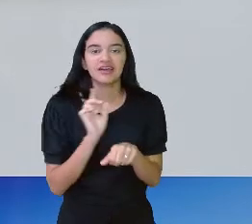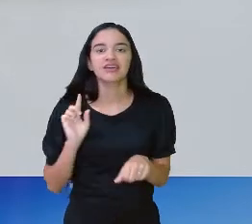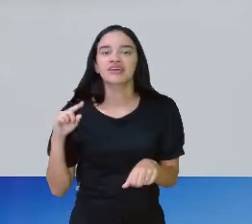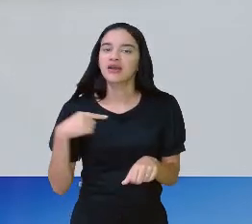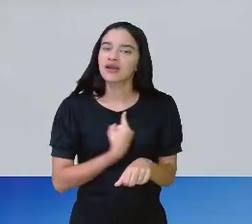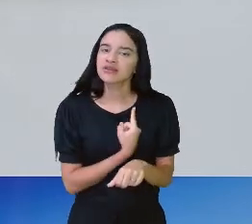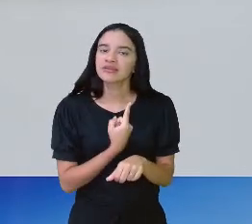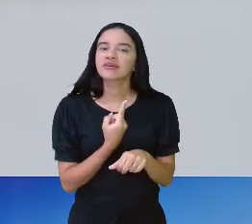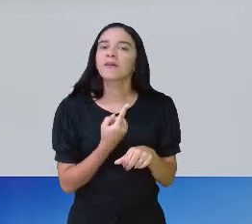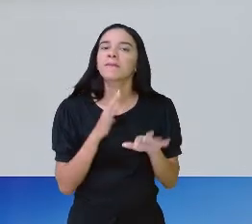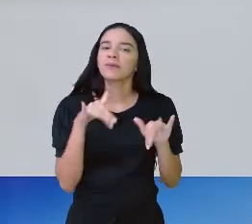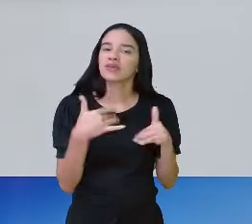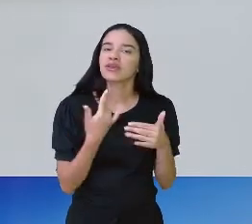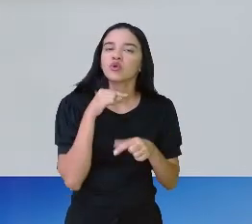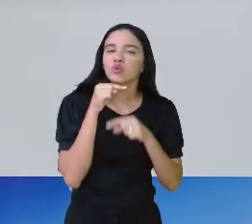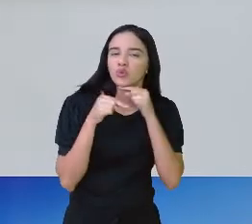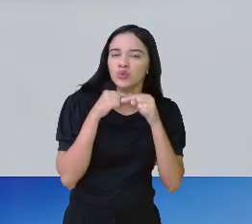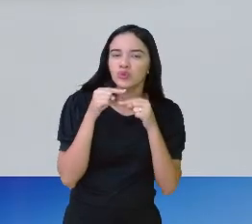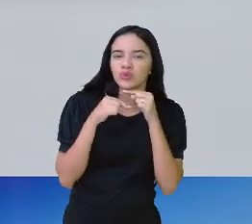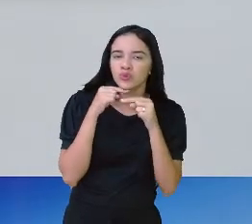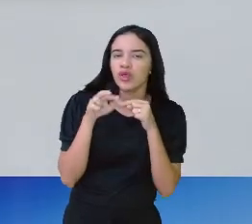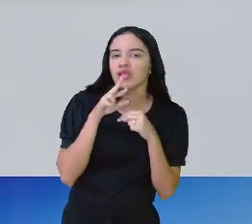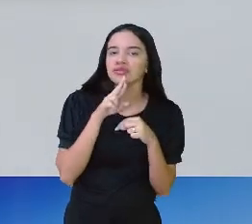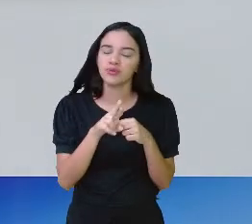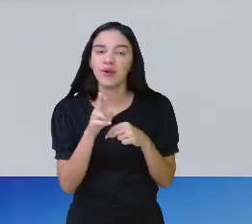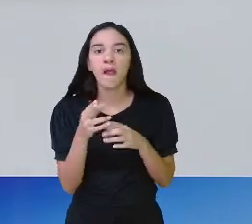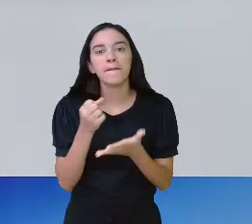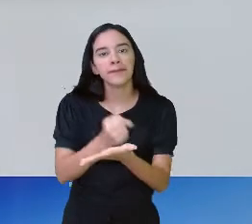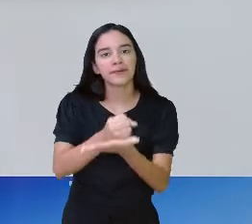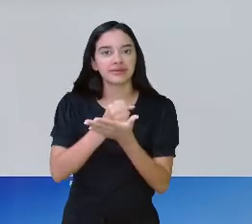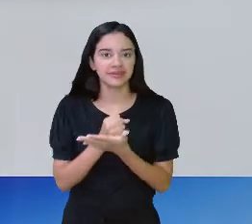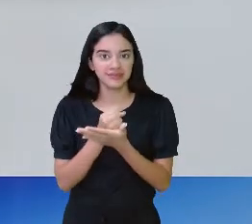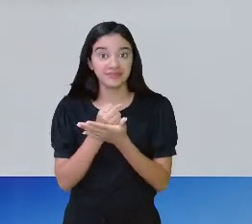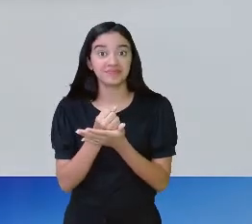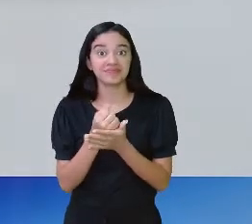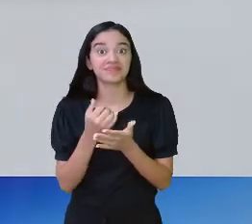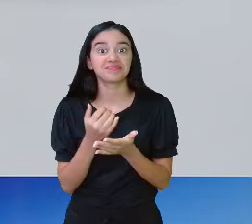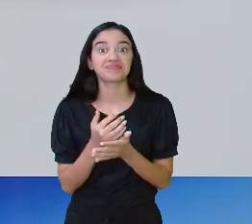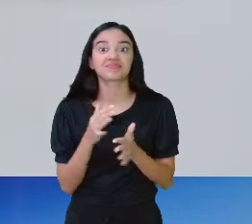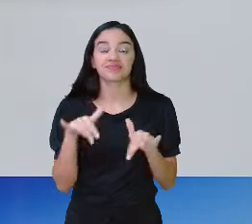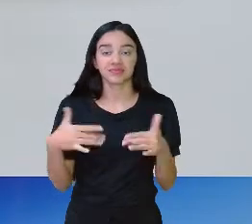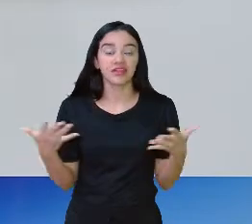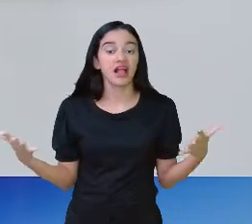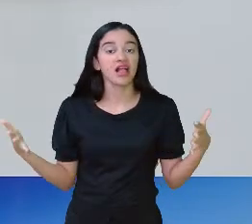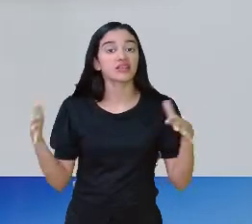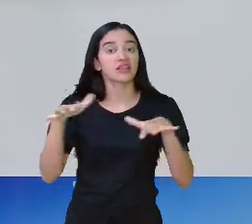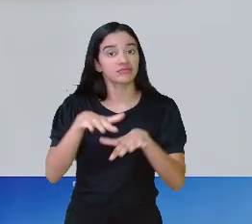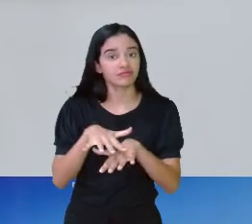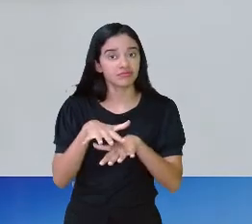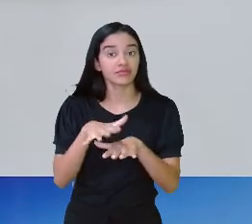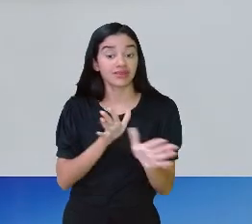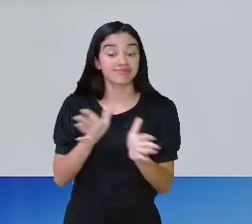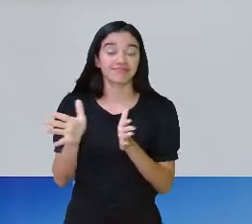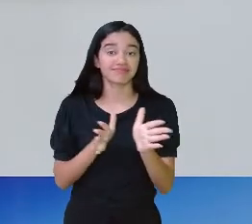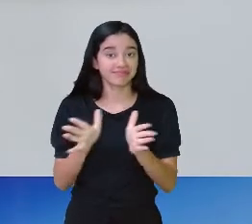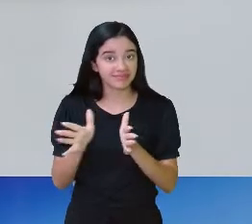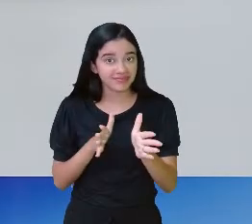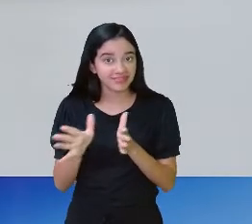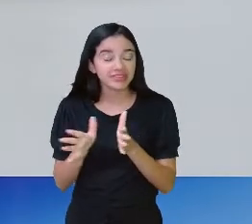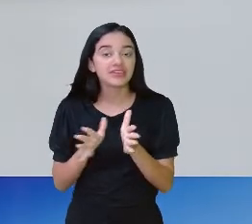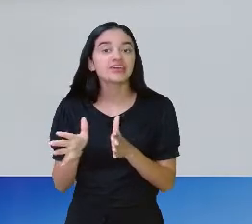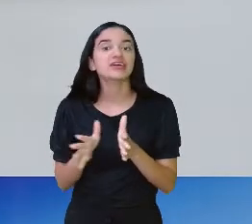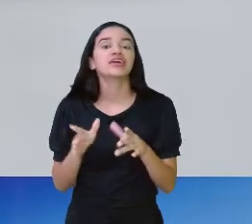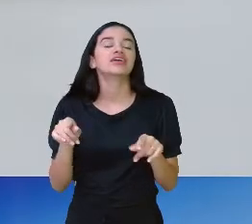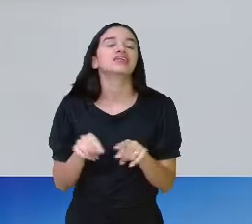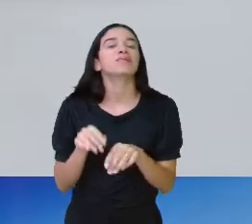gente mata essa dúvida, beleza? Para me ajudar na acessibilidade, para fazer com que